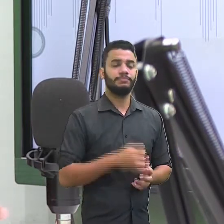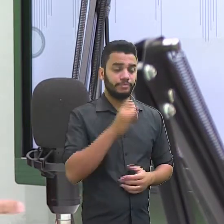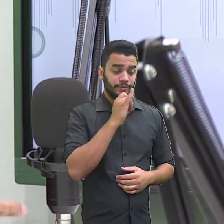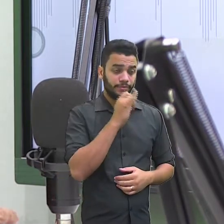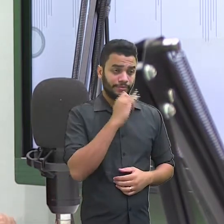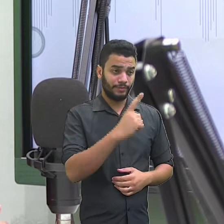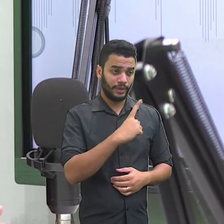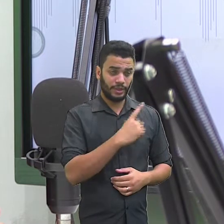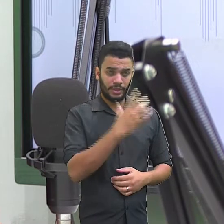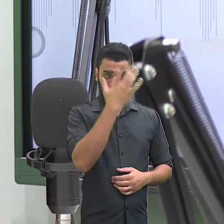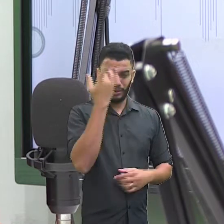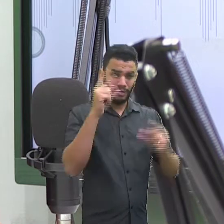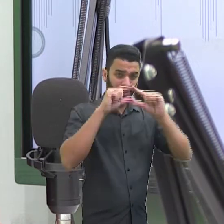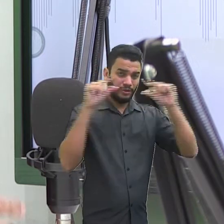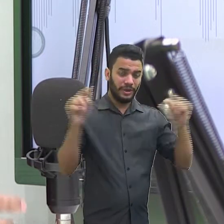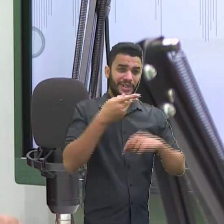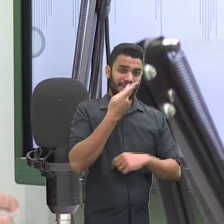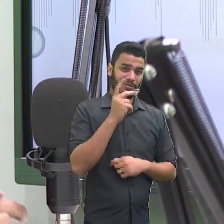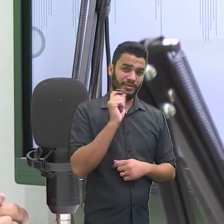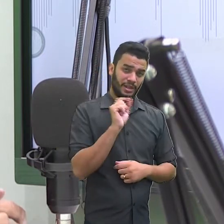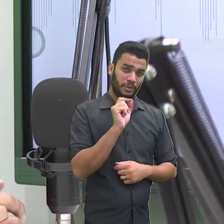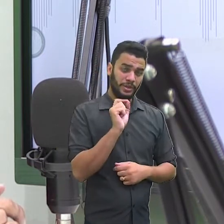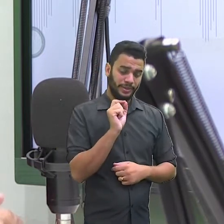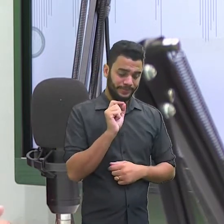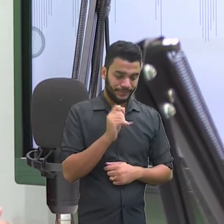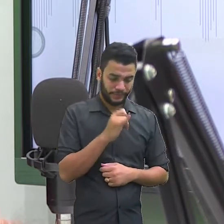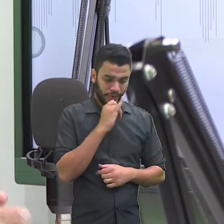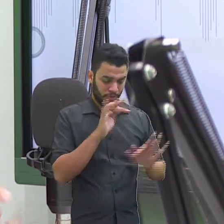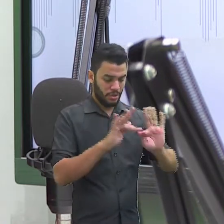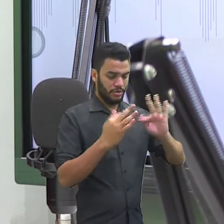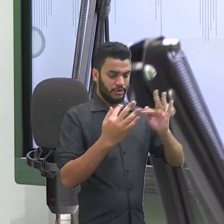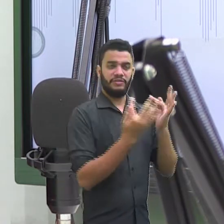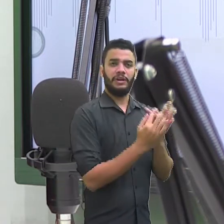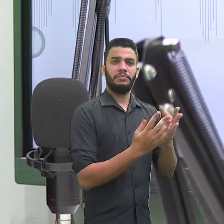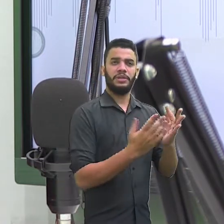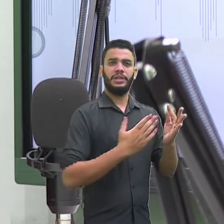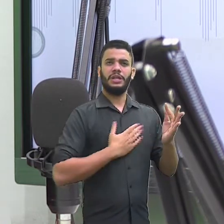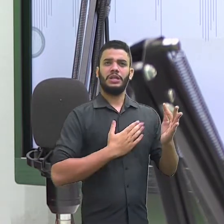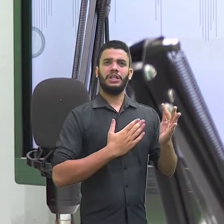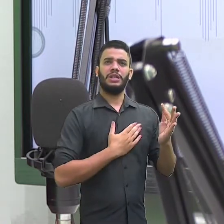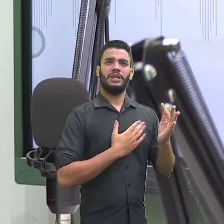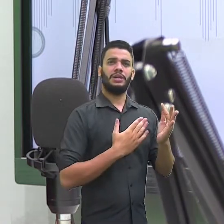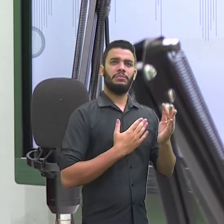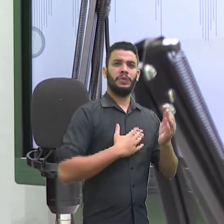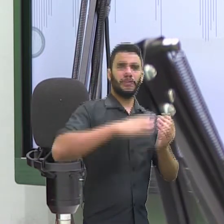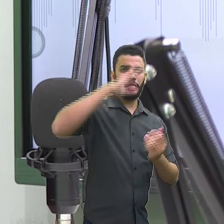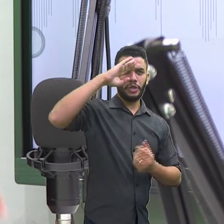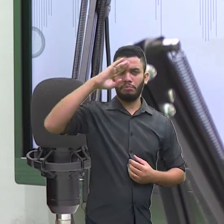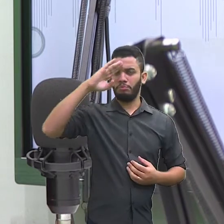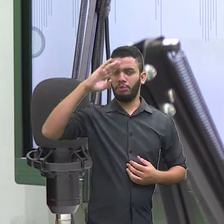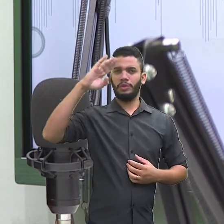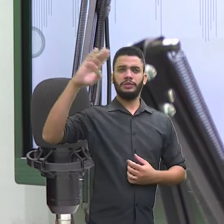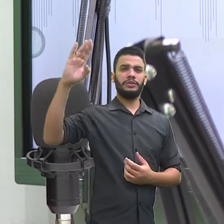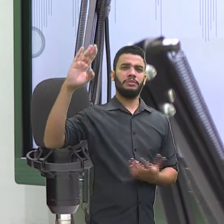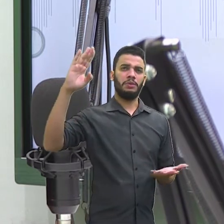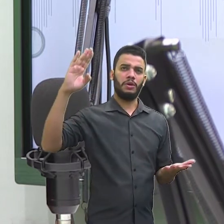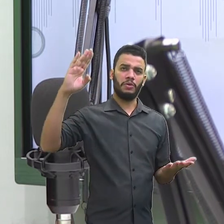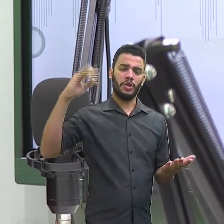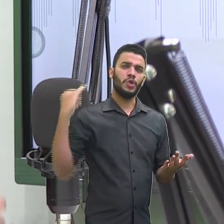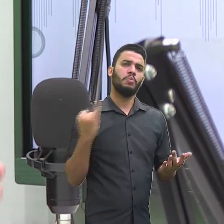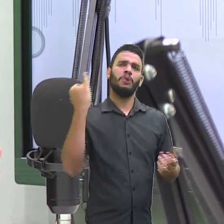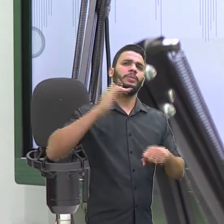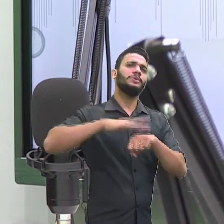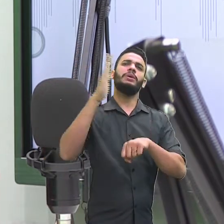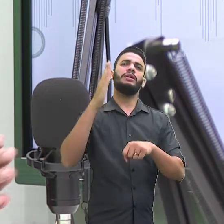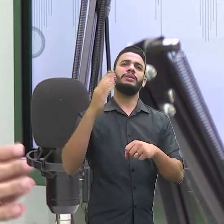eu preciso investir tempo nela. Reitero o que eu disse ainda há pouco, você sempre vai arranjar tempo para aquilo que é importante na sua vida.